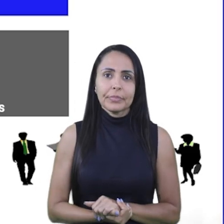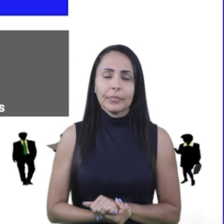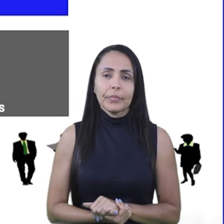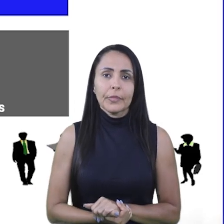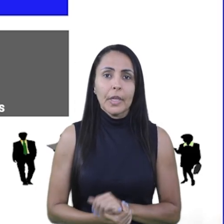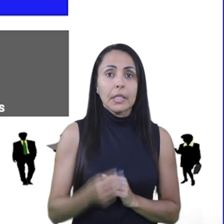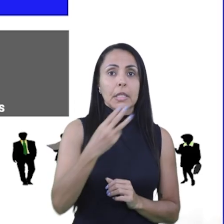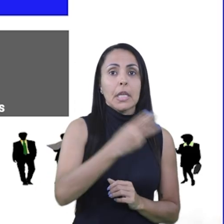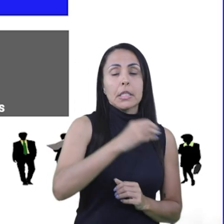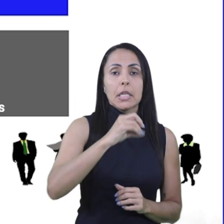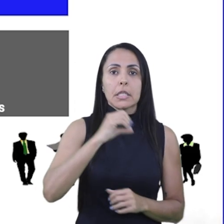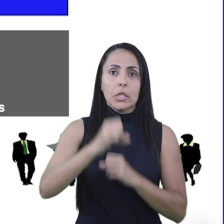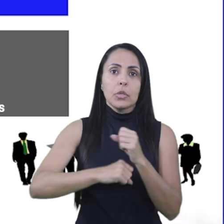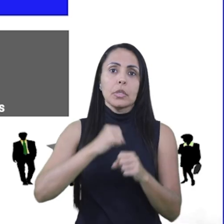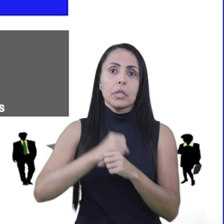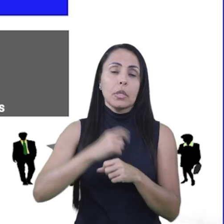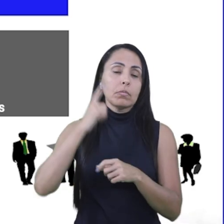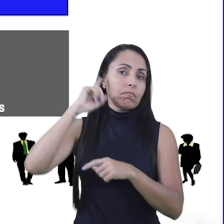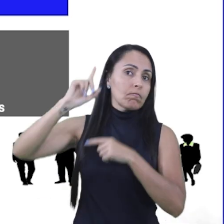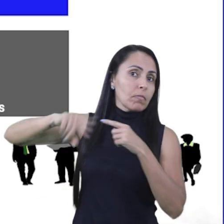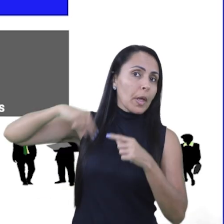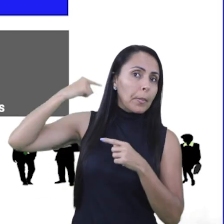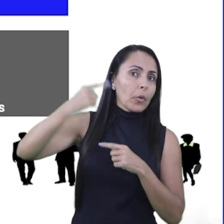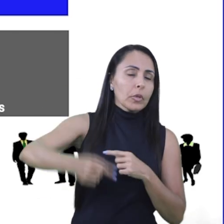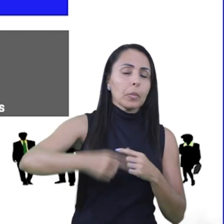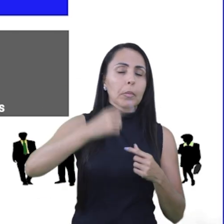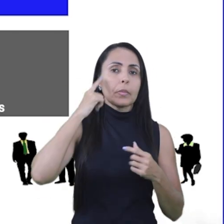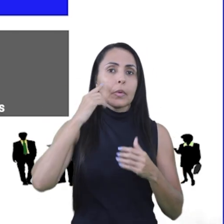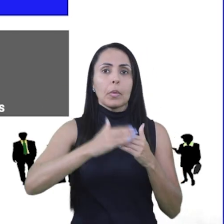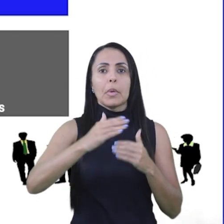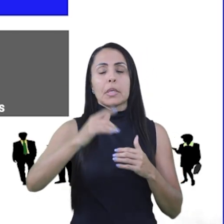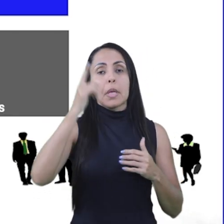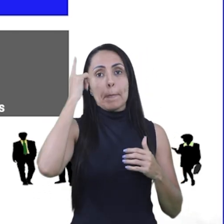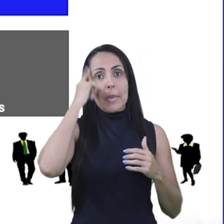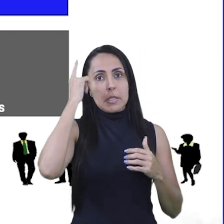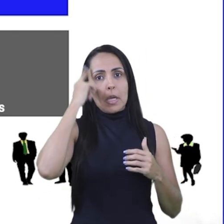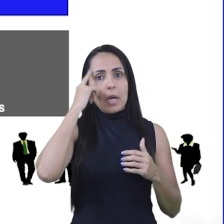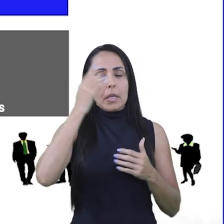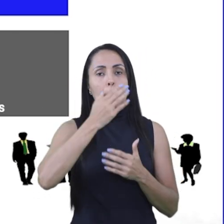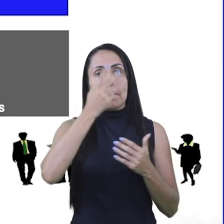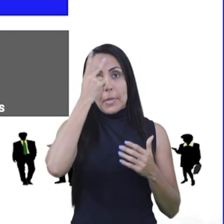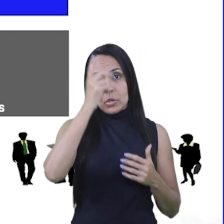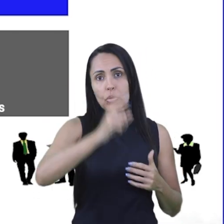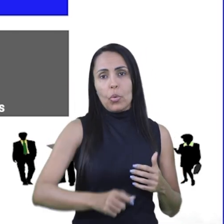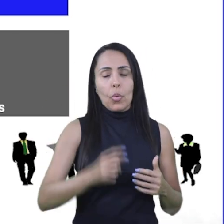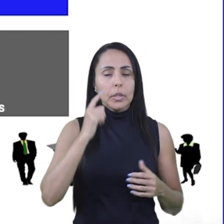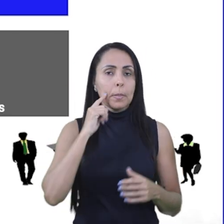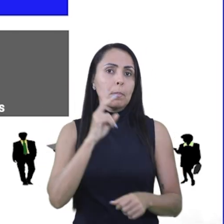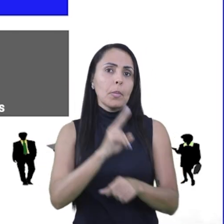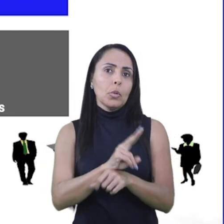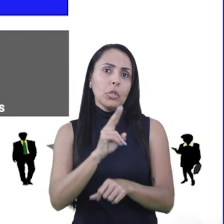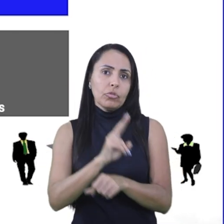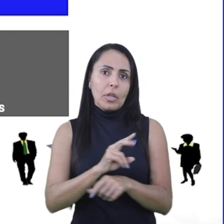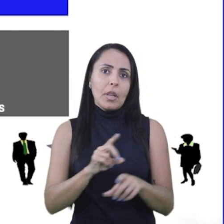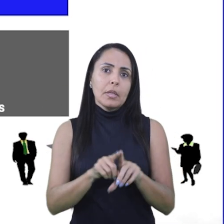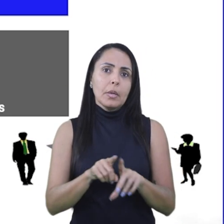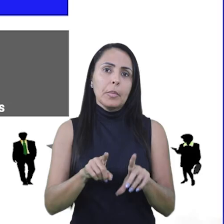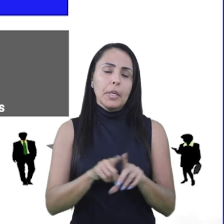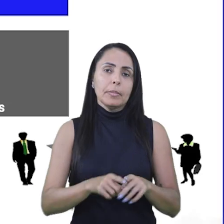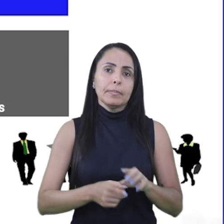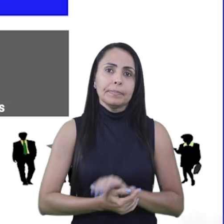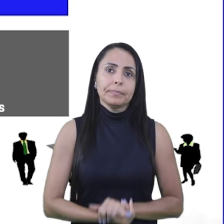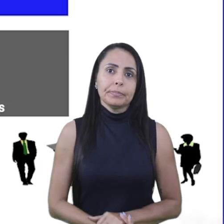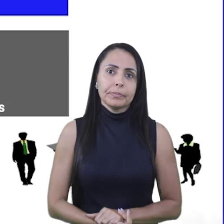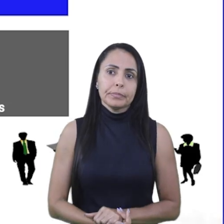300 anos depois é que se começa a pensar naquela pessoa, a figura principal, e protegê-la com relação à questão dos